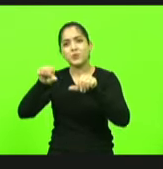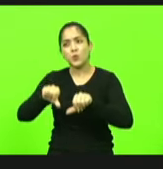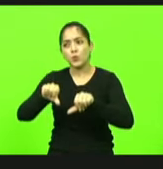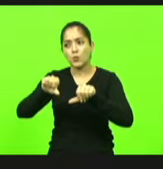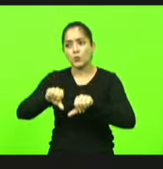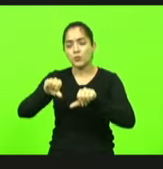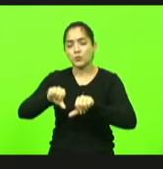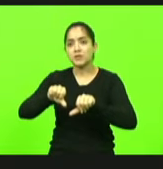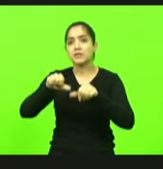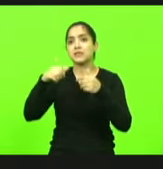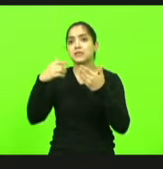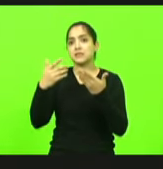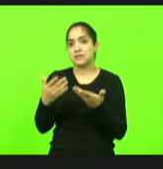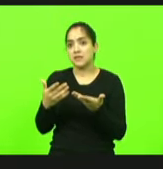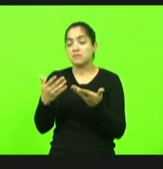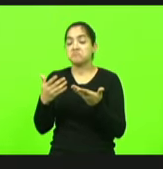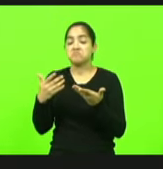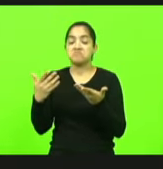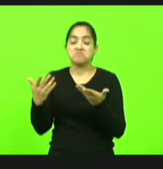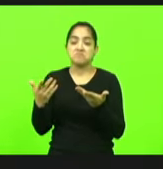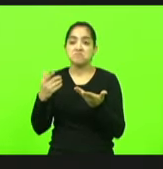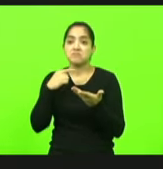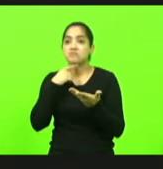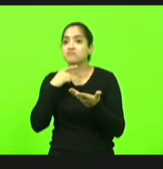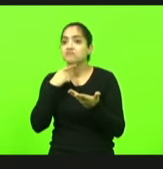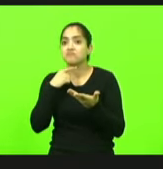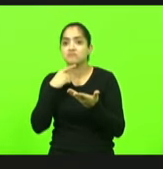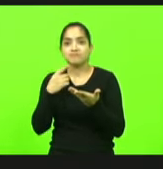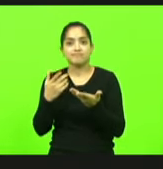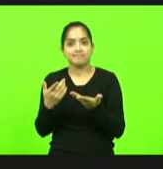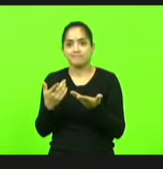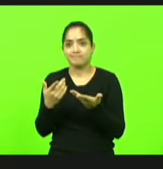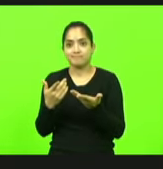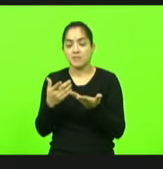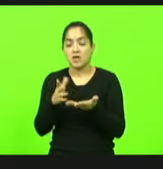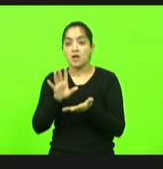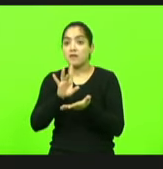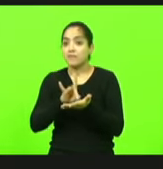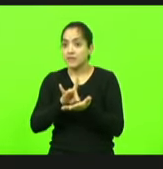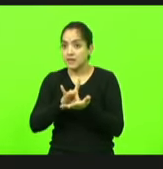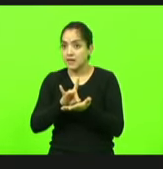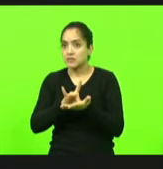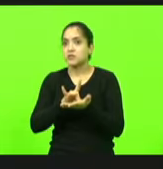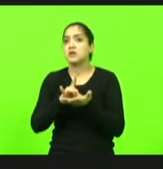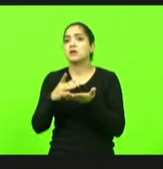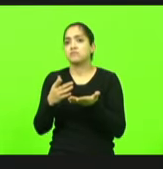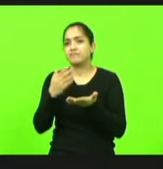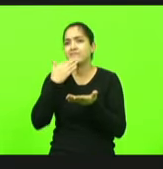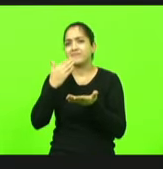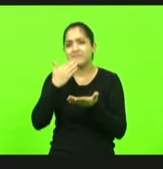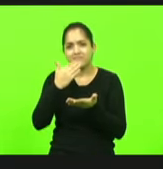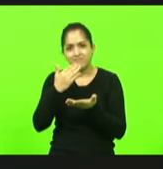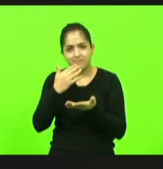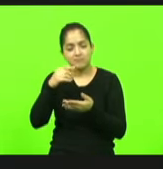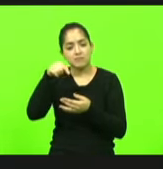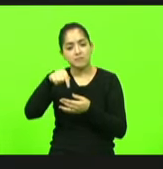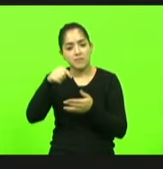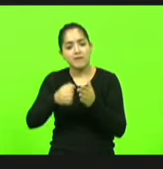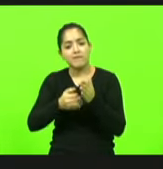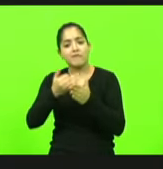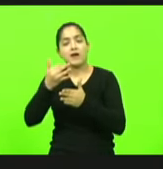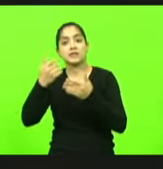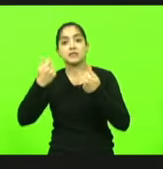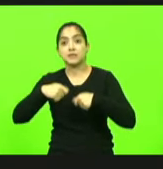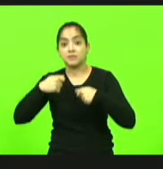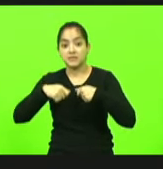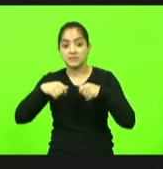que nós podemos dar conta dos nossos problemas. E isso não é verdade. Nós temos diversas demandas em Santa Catarina que precisam